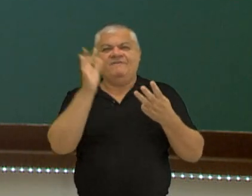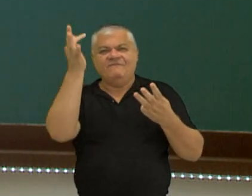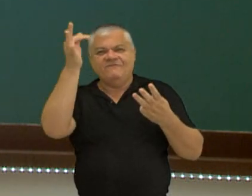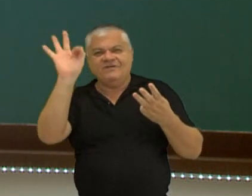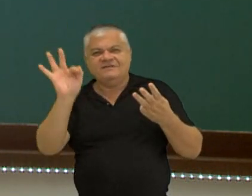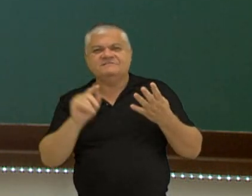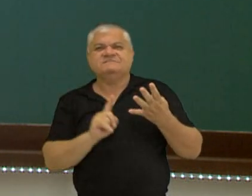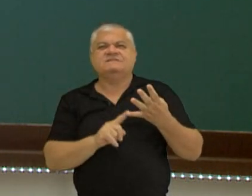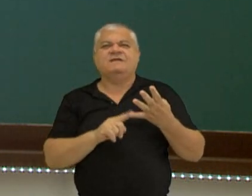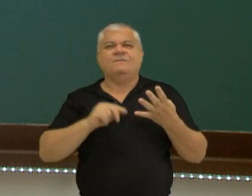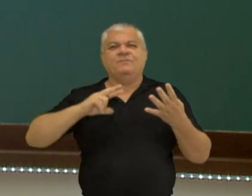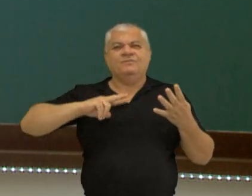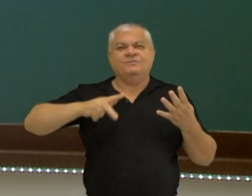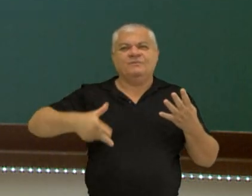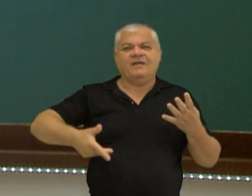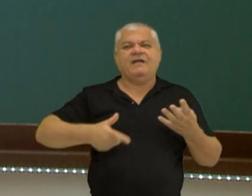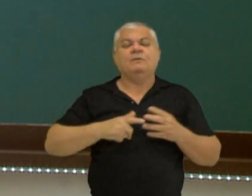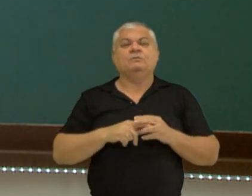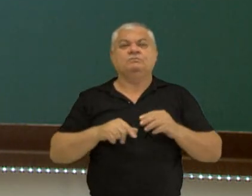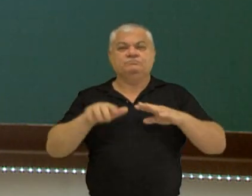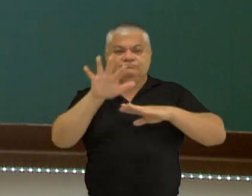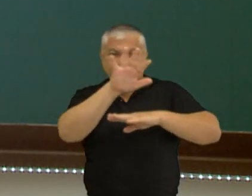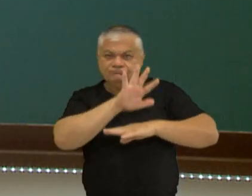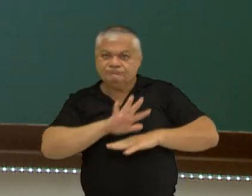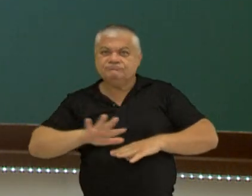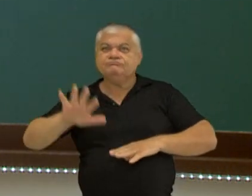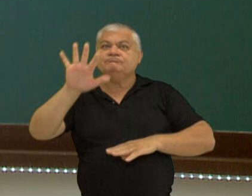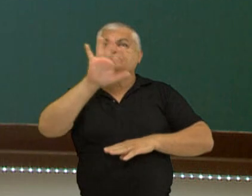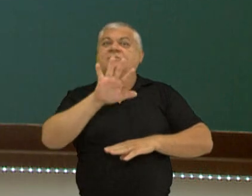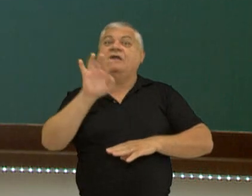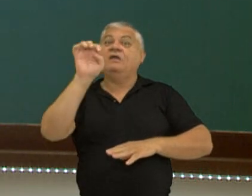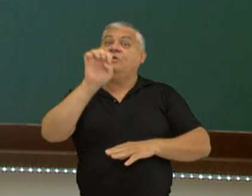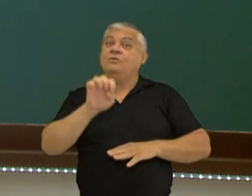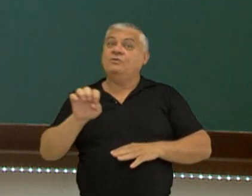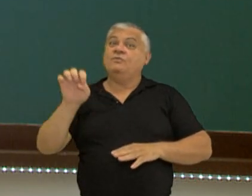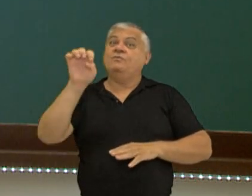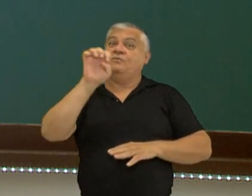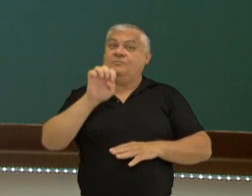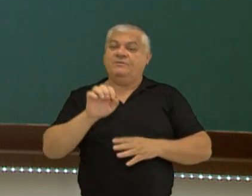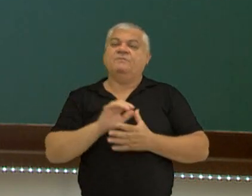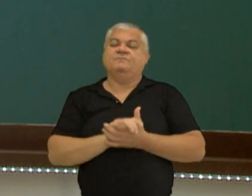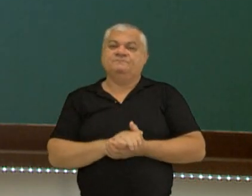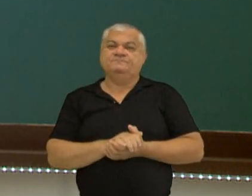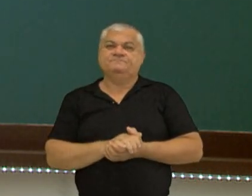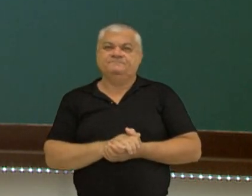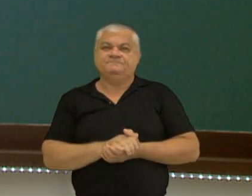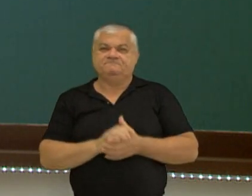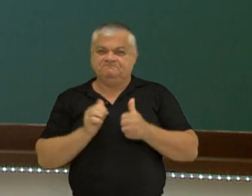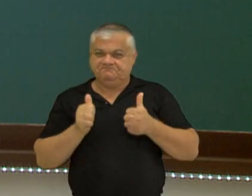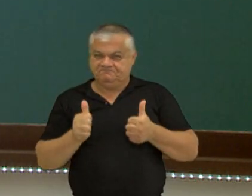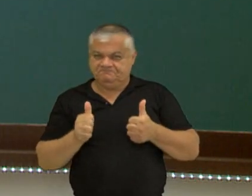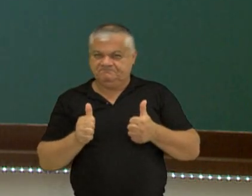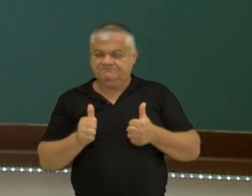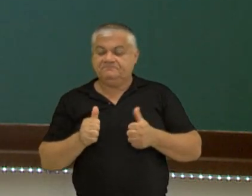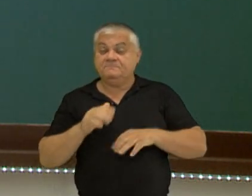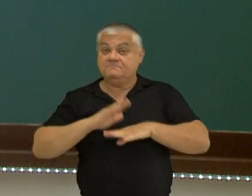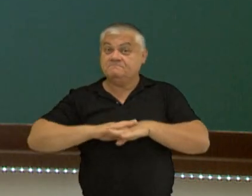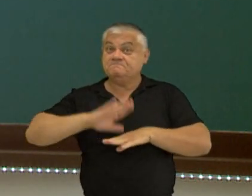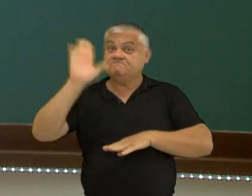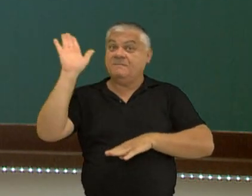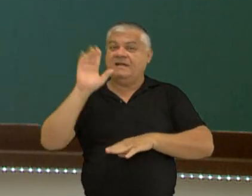França, Portugal, são todos países do continente europeu, certo? Que é o